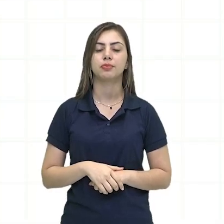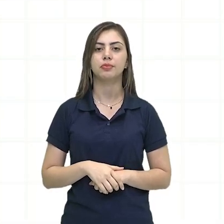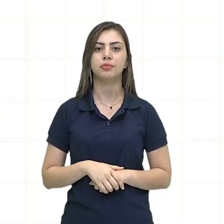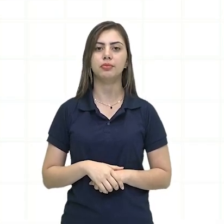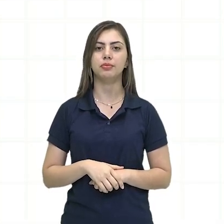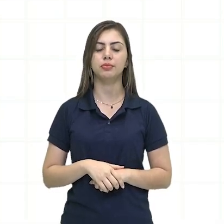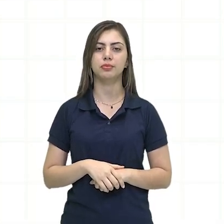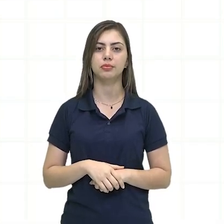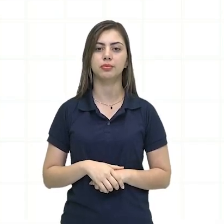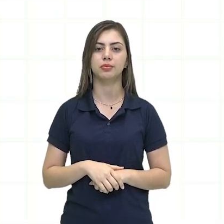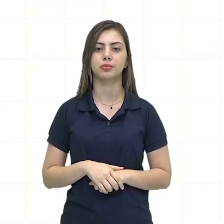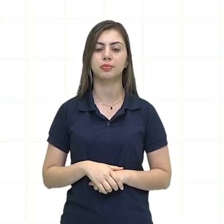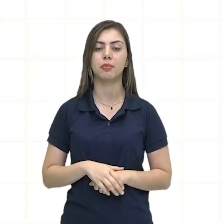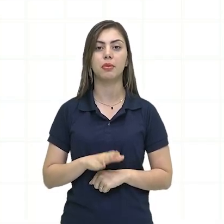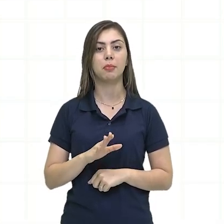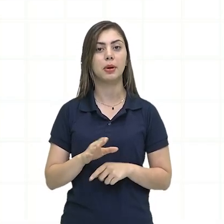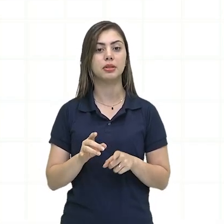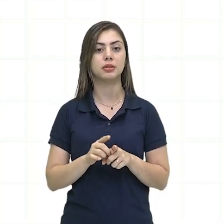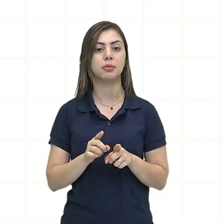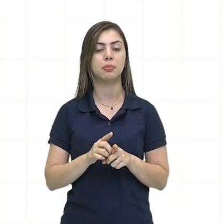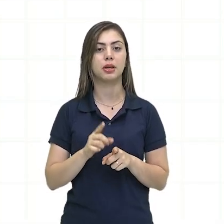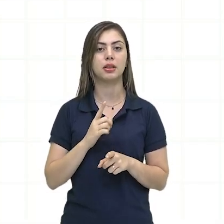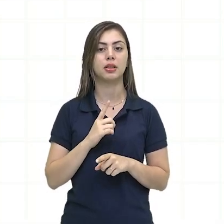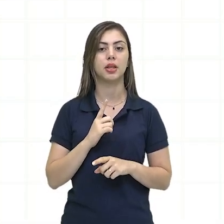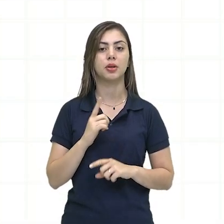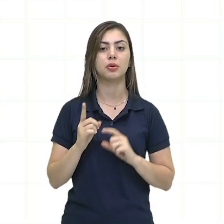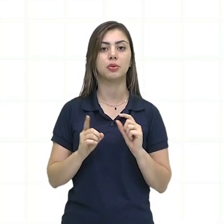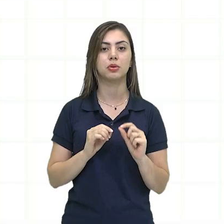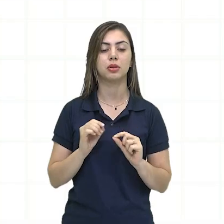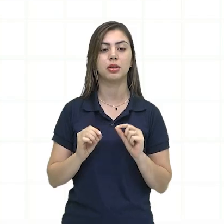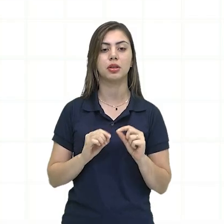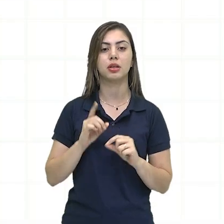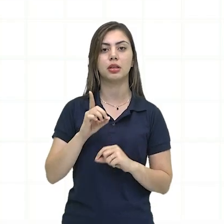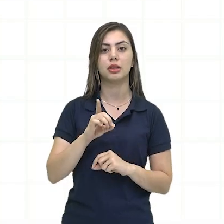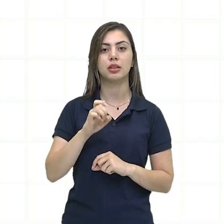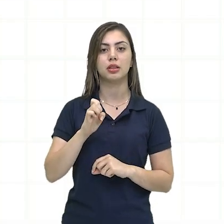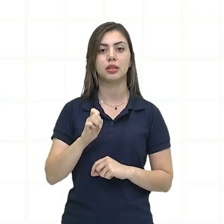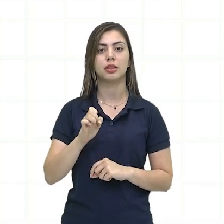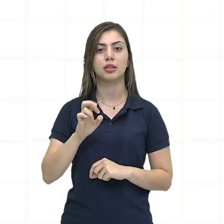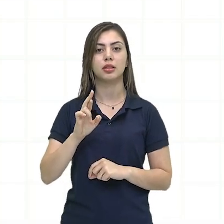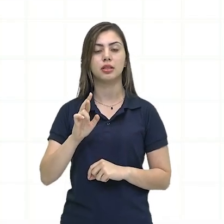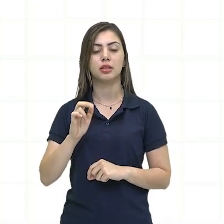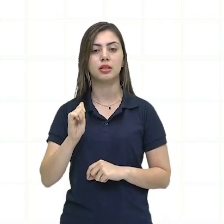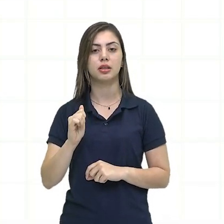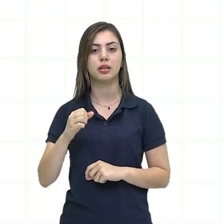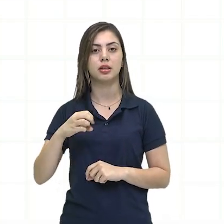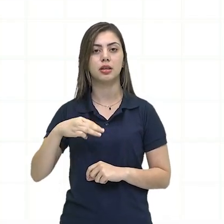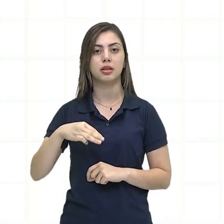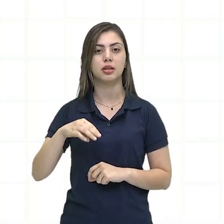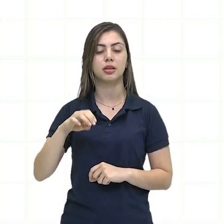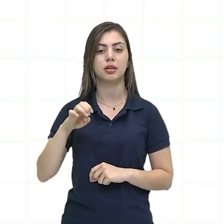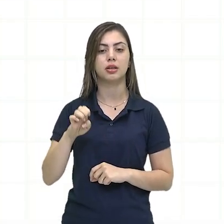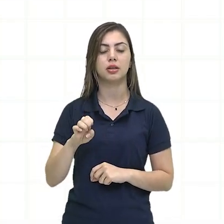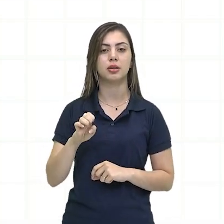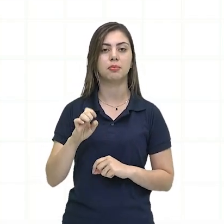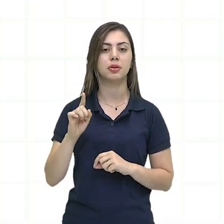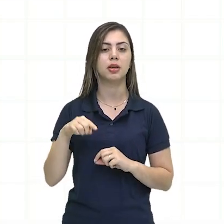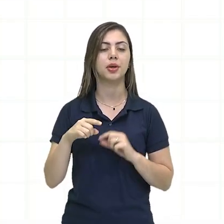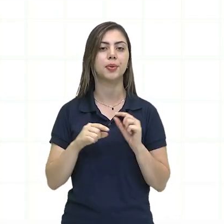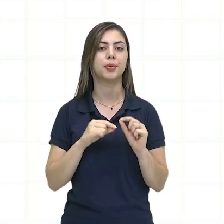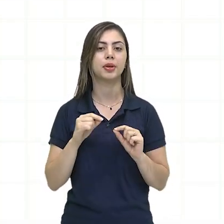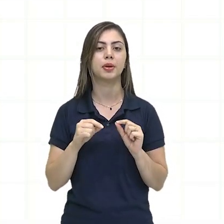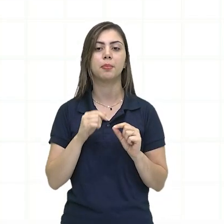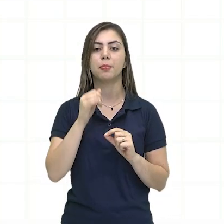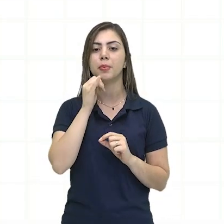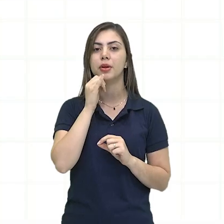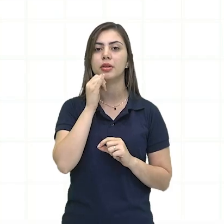existe também um derrame, que é o processo, né, fisiológico de quando há